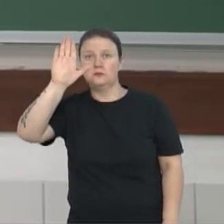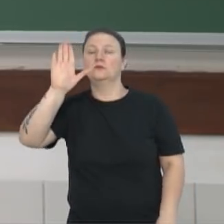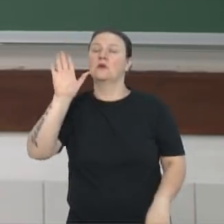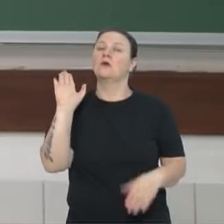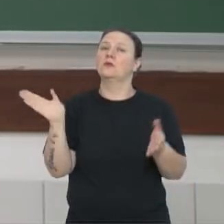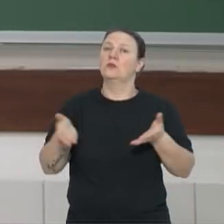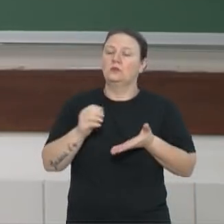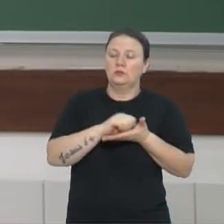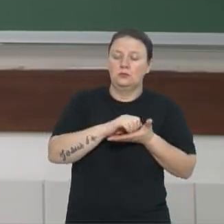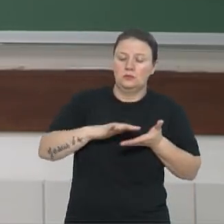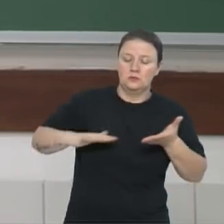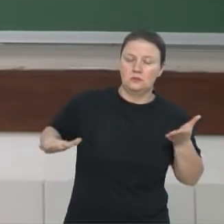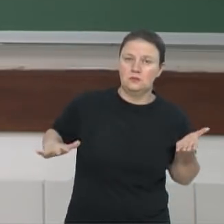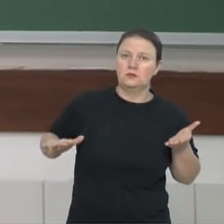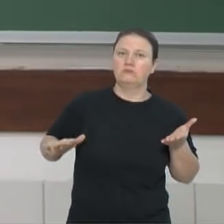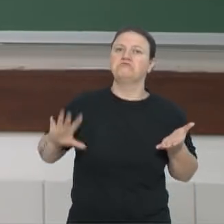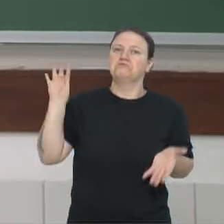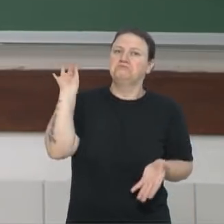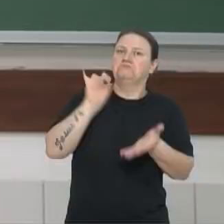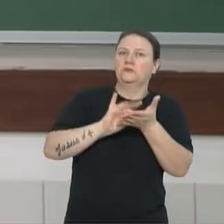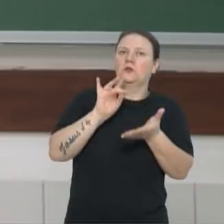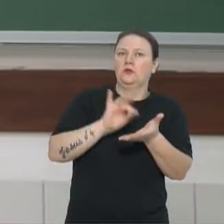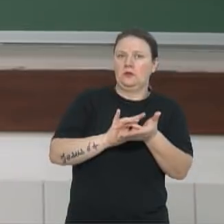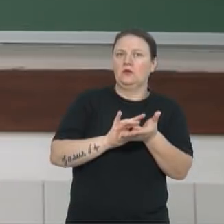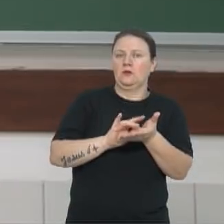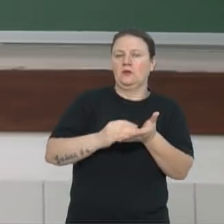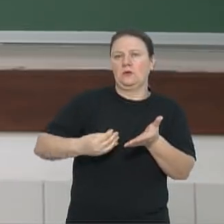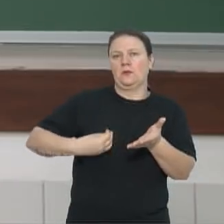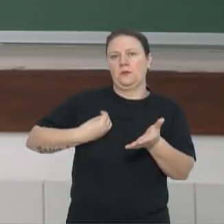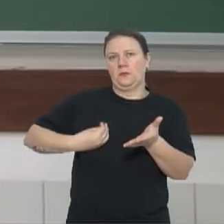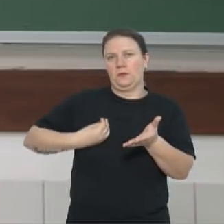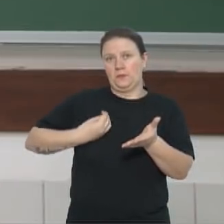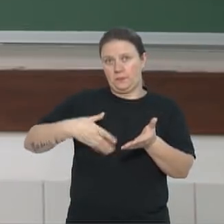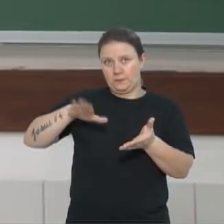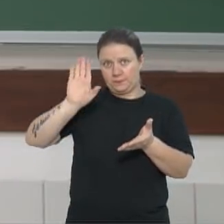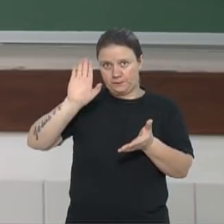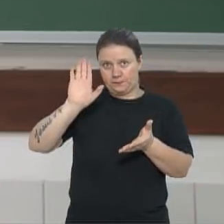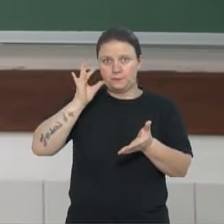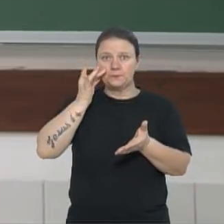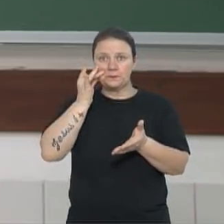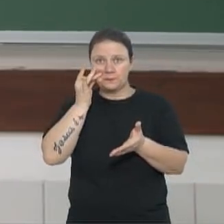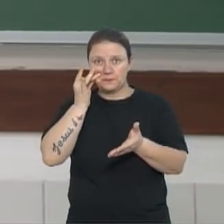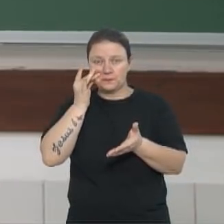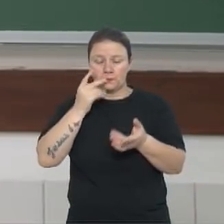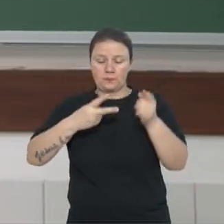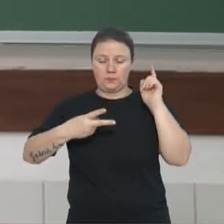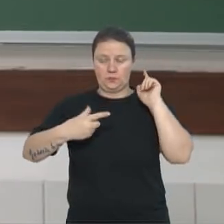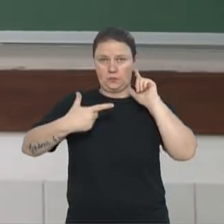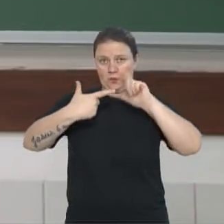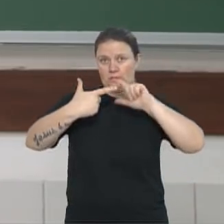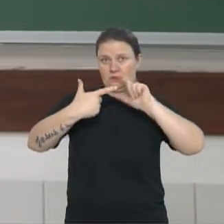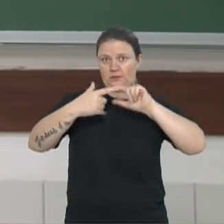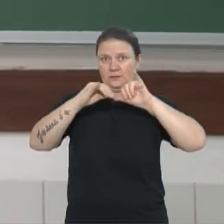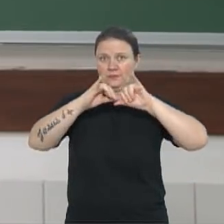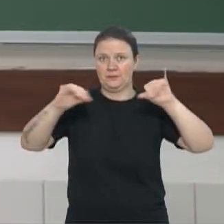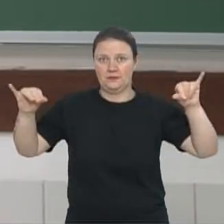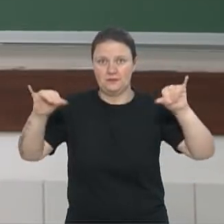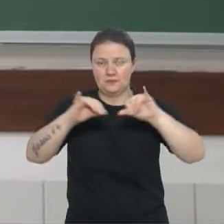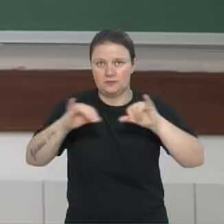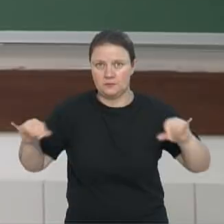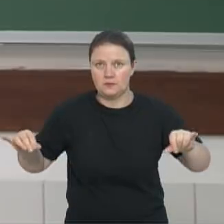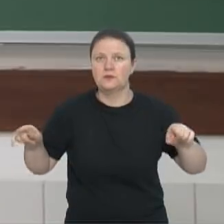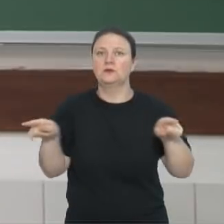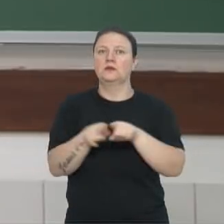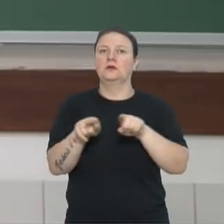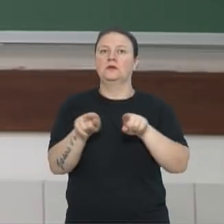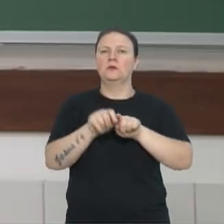fazendo a atividade que você vai garantir frequência na disciplina, ok? E o segundo recado, não menos importante, para você